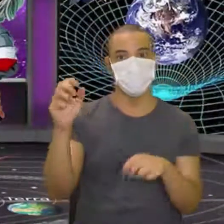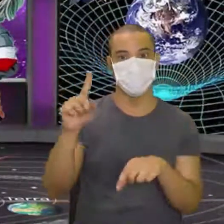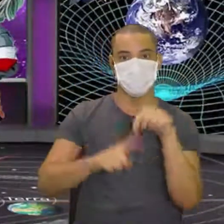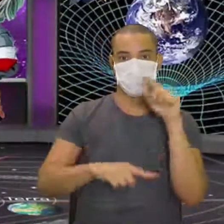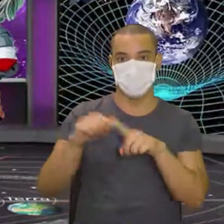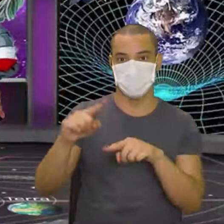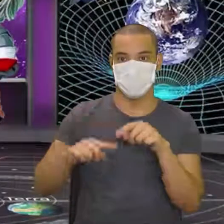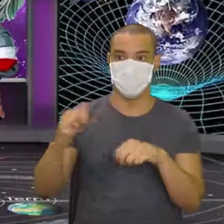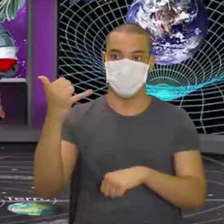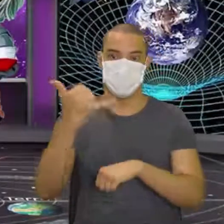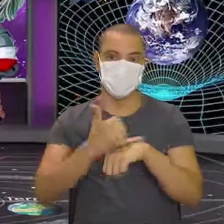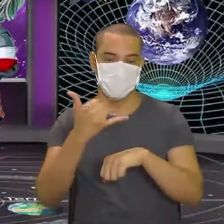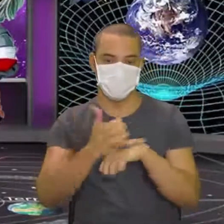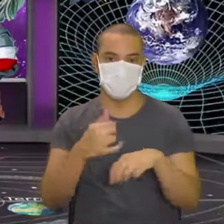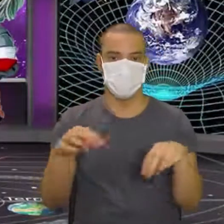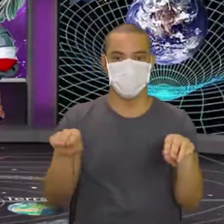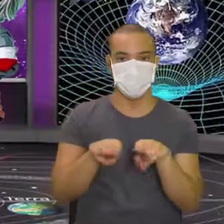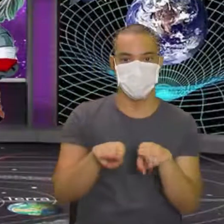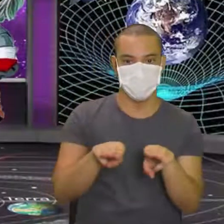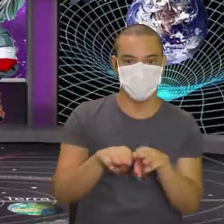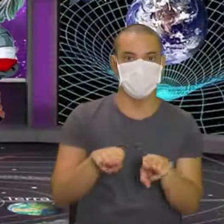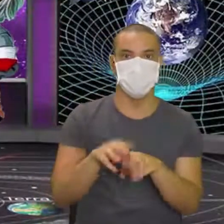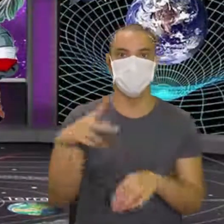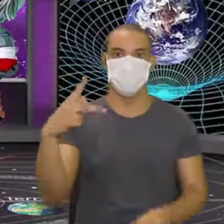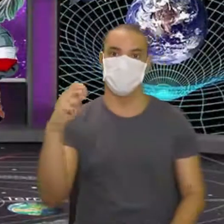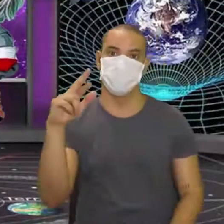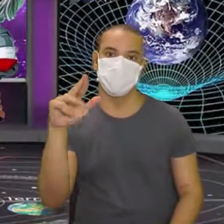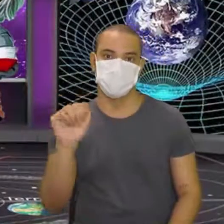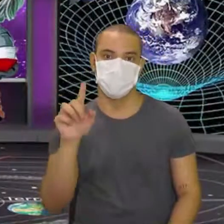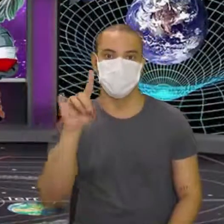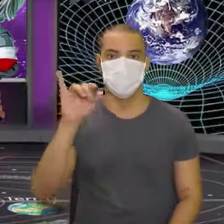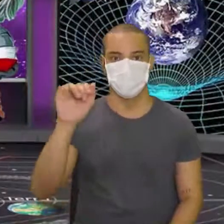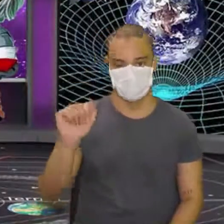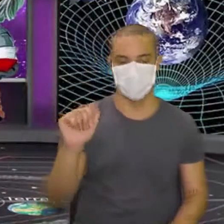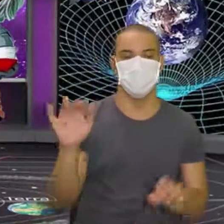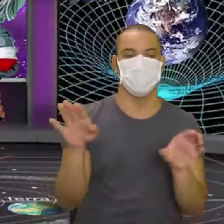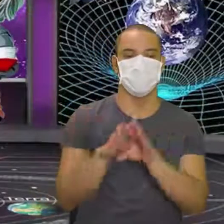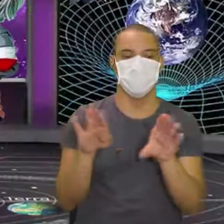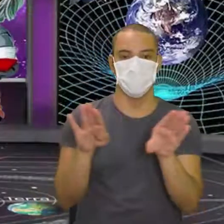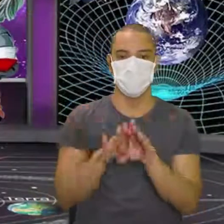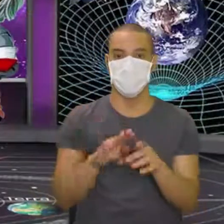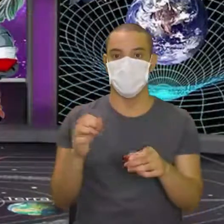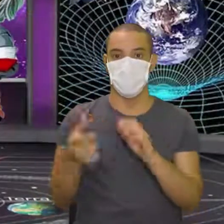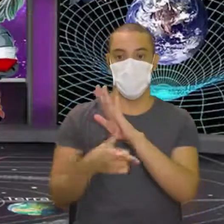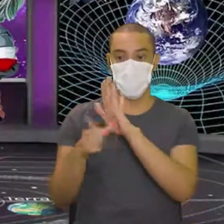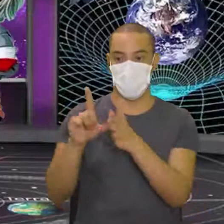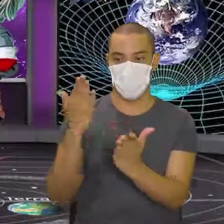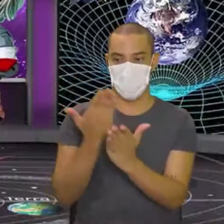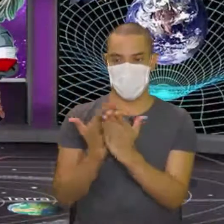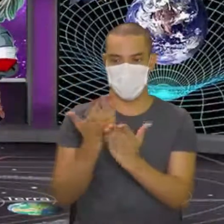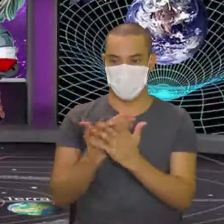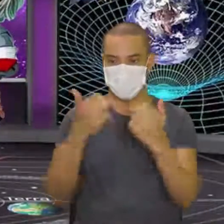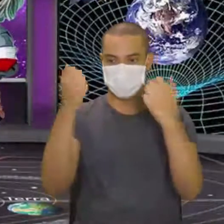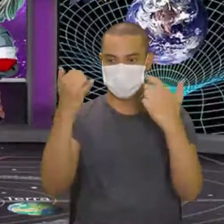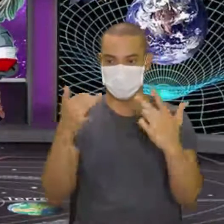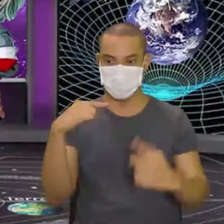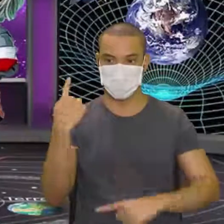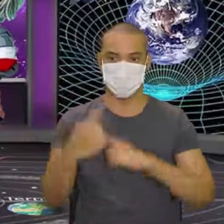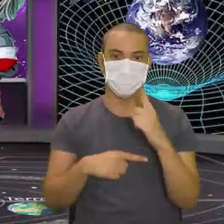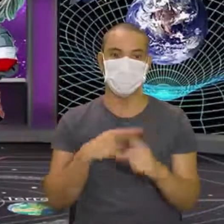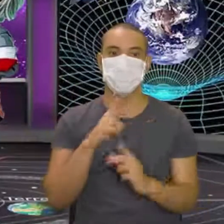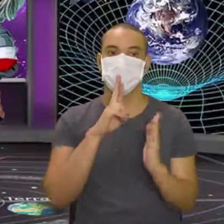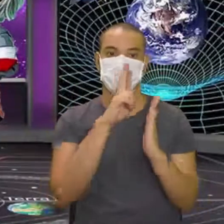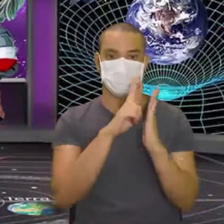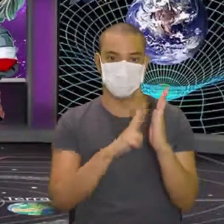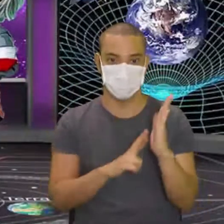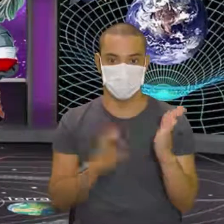ferromagnéticos, paramagnéticos, diamagnéticos, correto? E eu falei também na aula passada para vocês, depois de resolver exercícios,